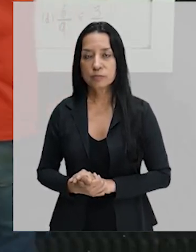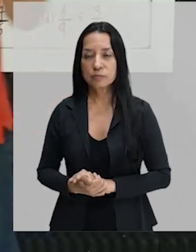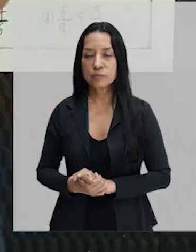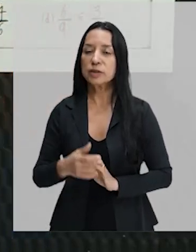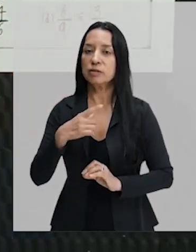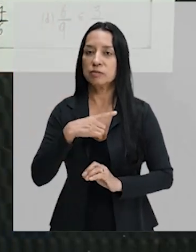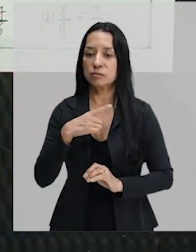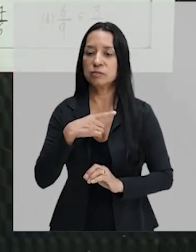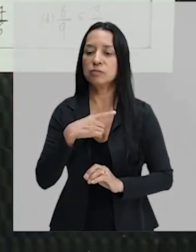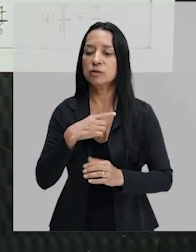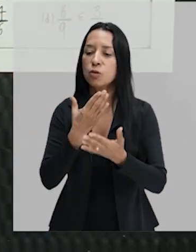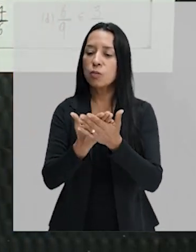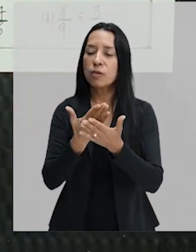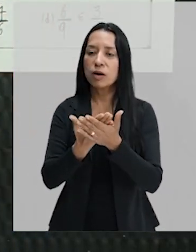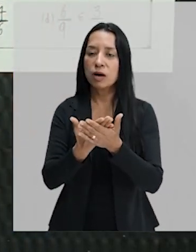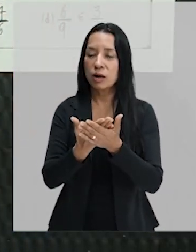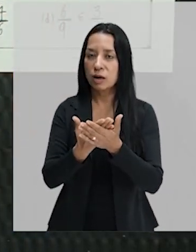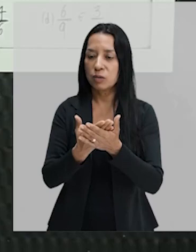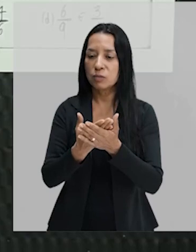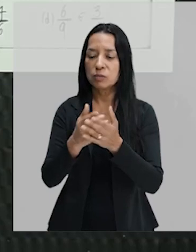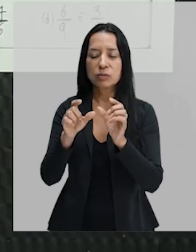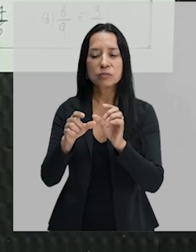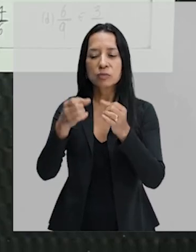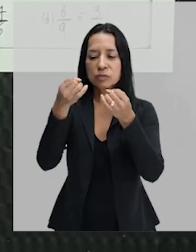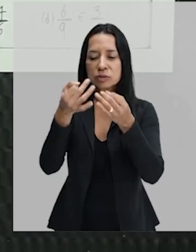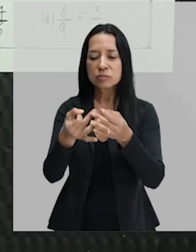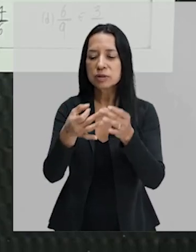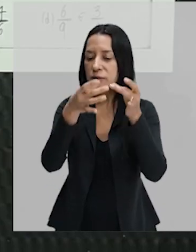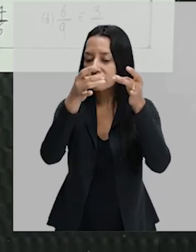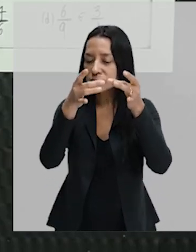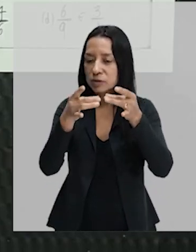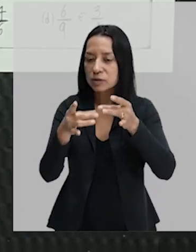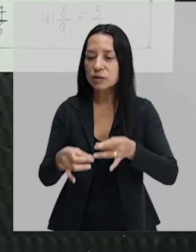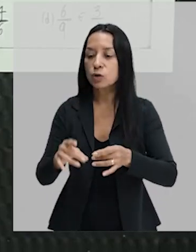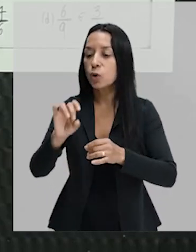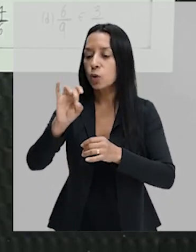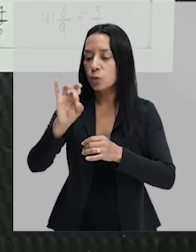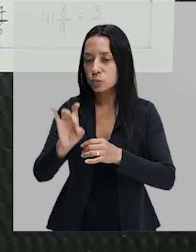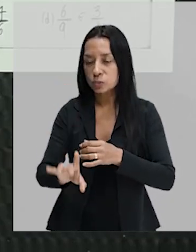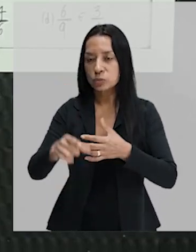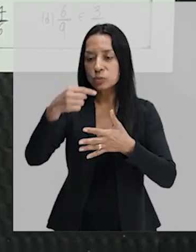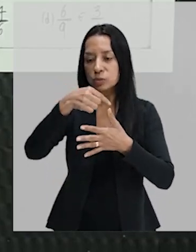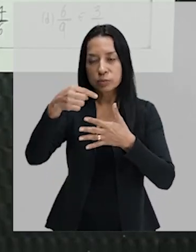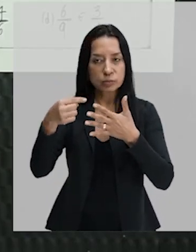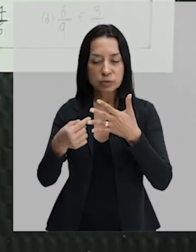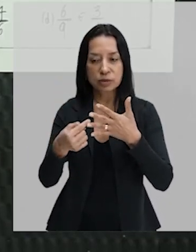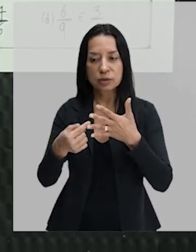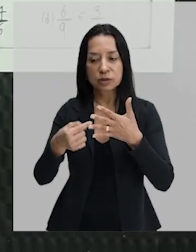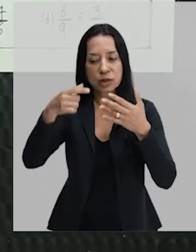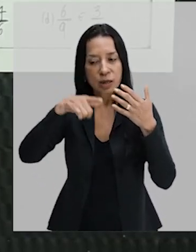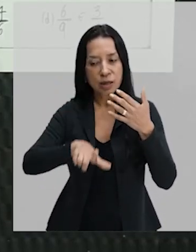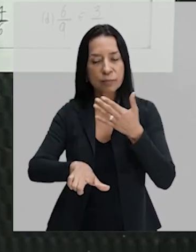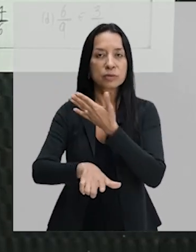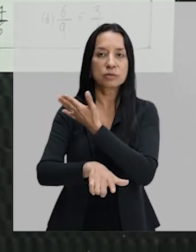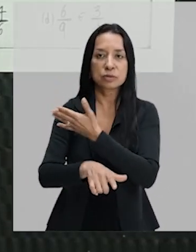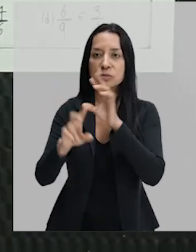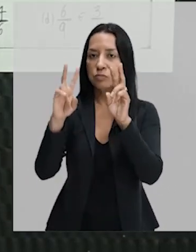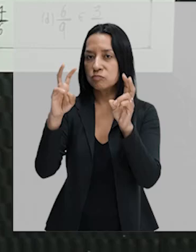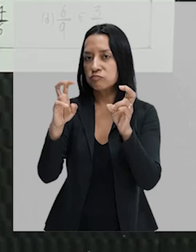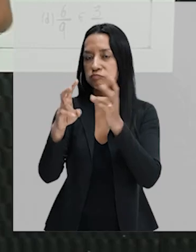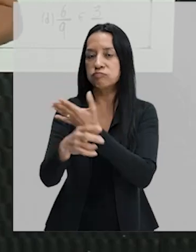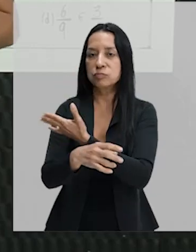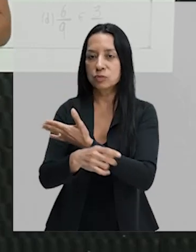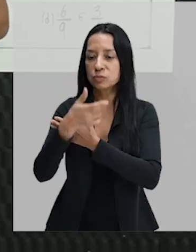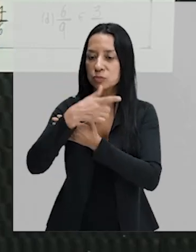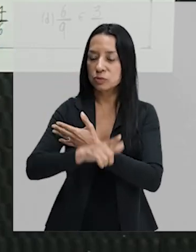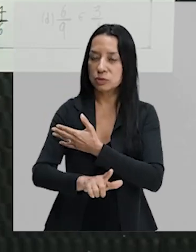uma aula onde a gente vai falar só das propriedades, até inclusive falar dessa aqui de novo. Porque tem outras propriedades que a